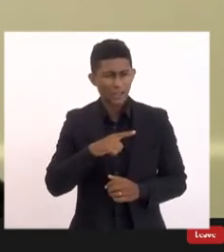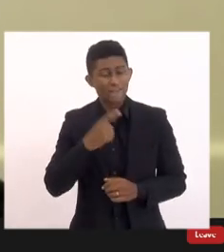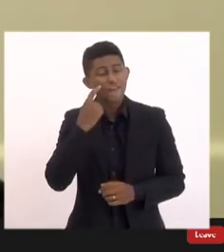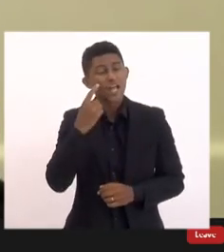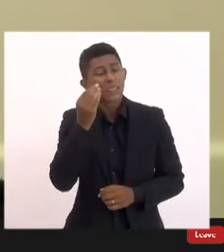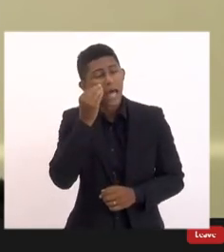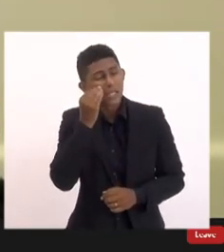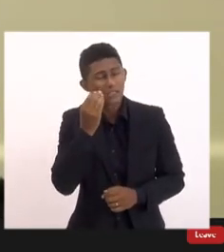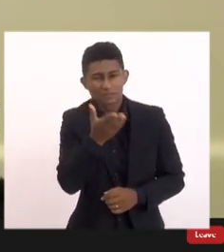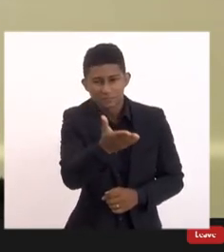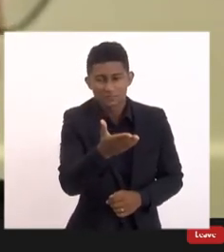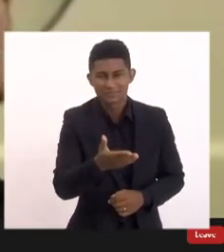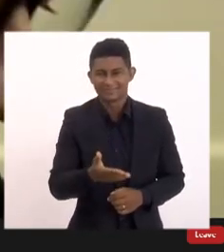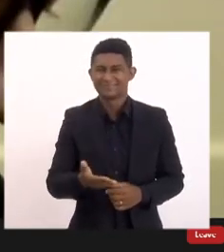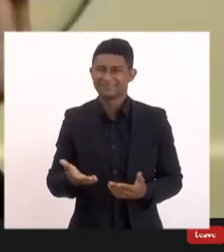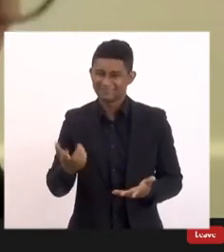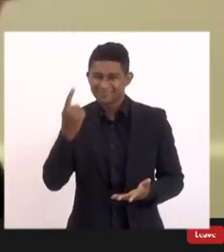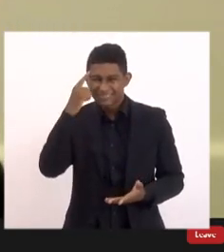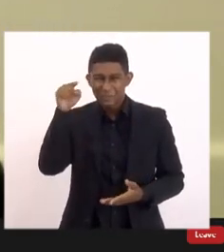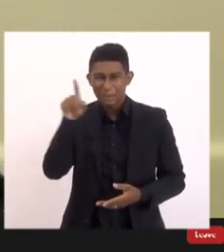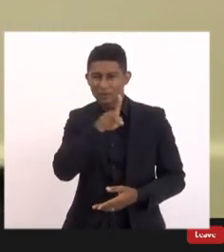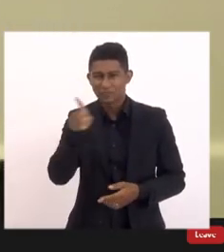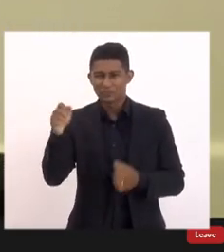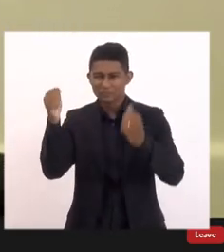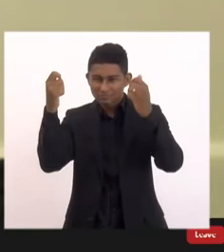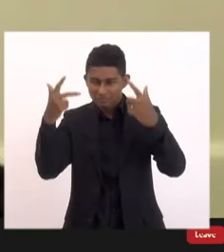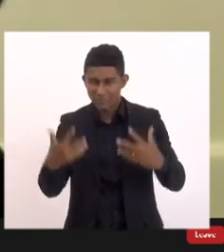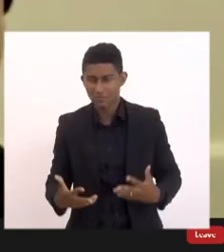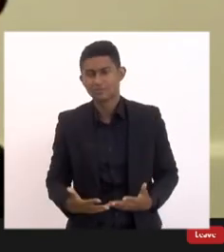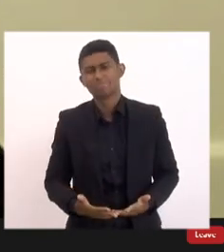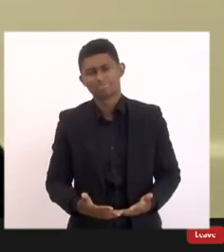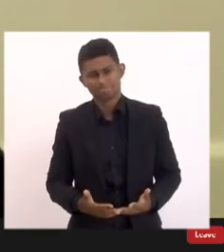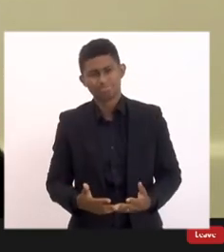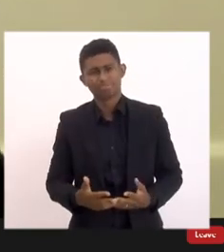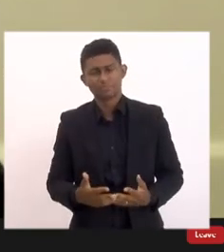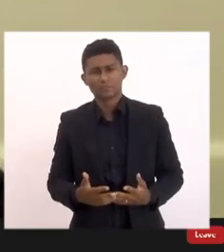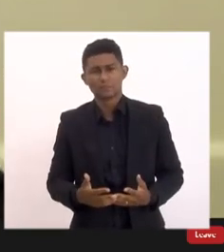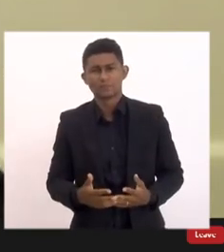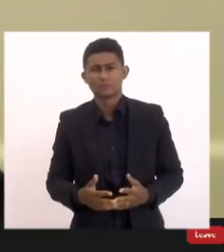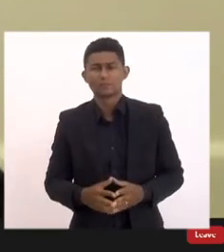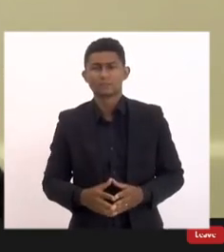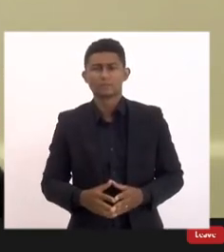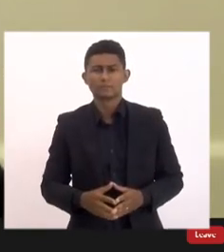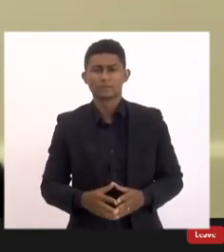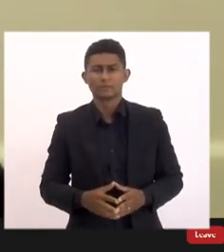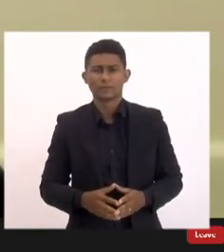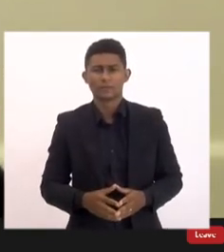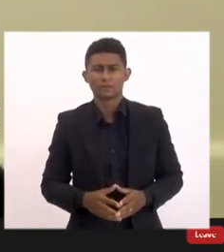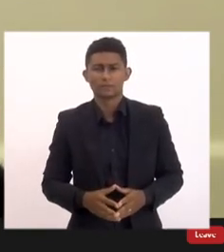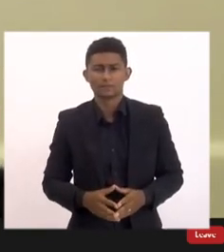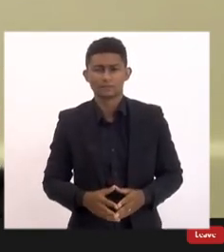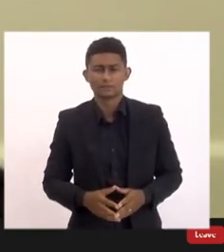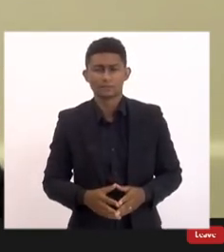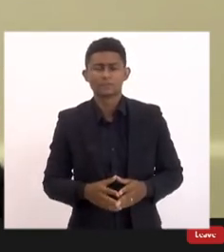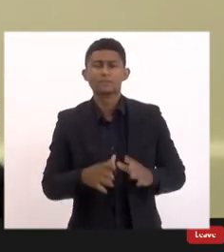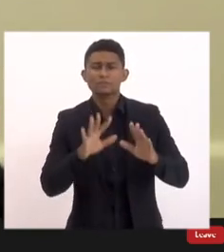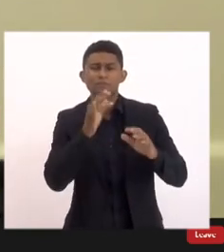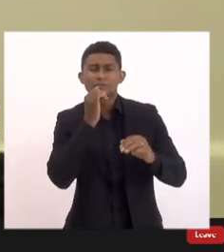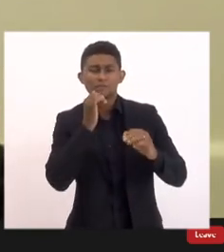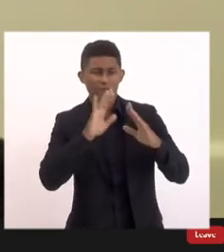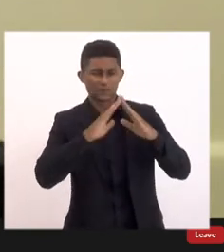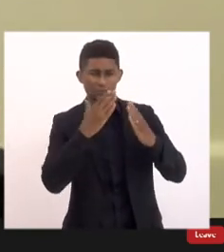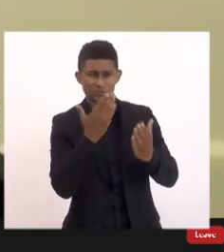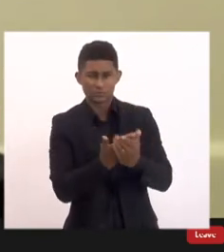professor Emmanuel citou, isso é um procedimento que ele deve ser feito da escola,